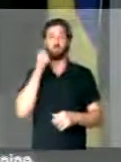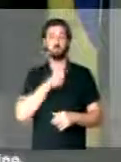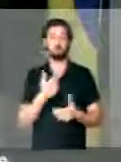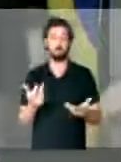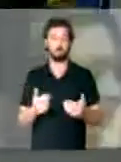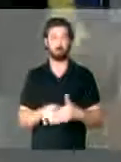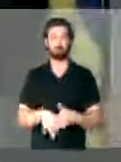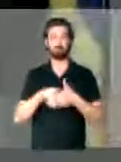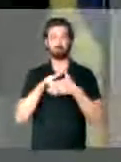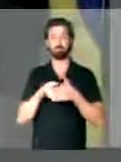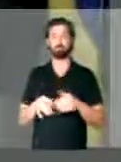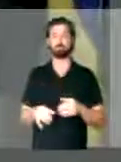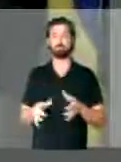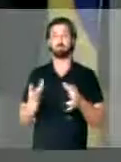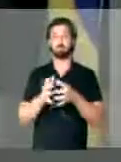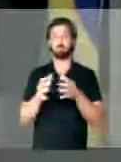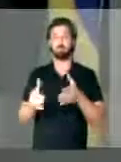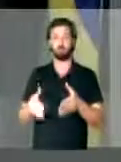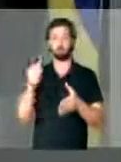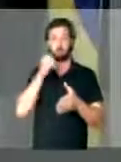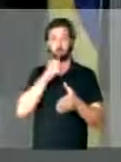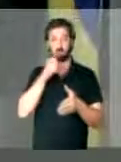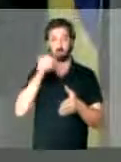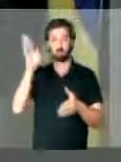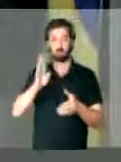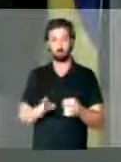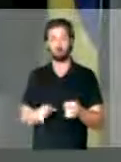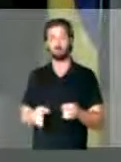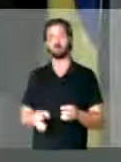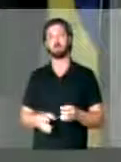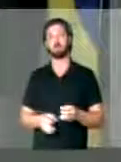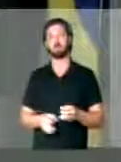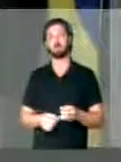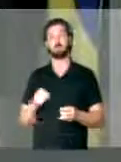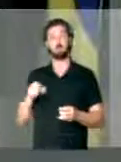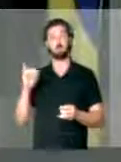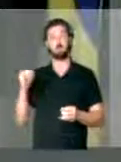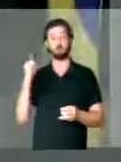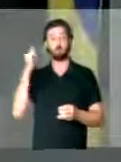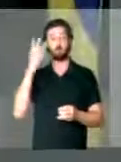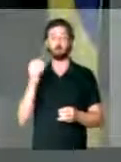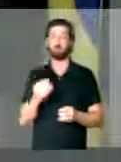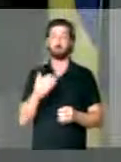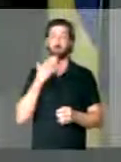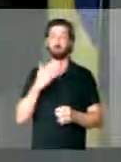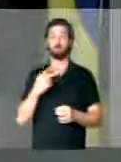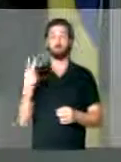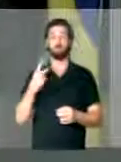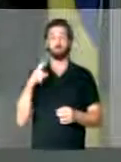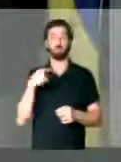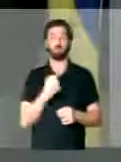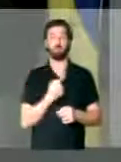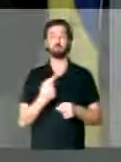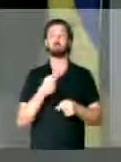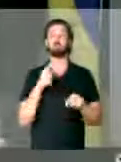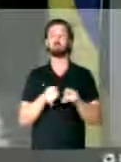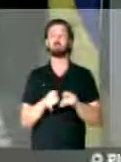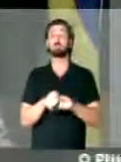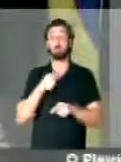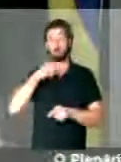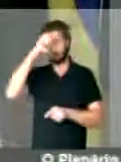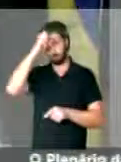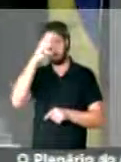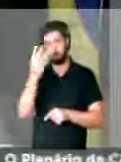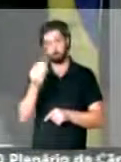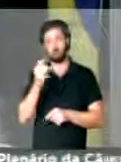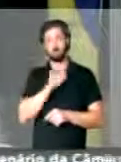a representar ali as mulheres do Brasil. Dizer que isso é muito importante para o nosso enriquecimento e dizer que tenho aprendido também